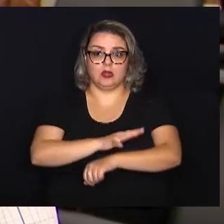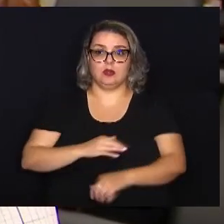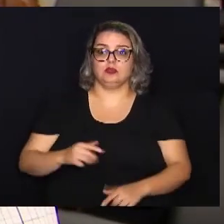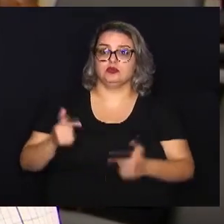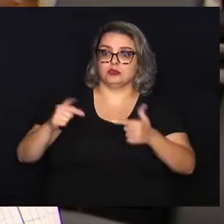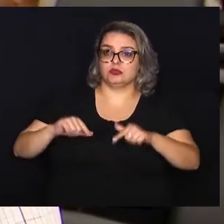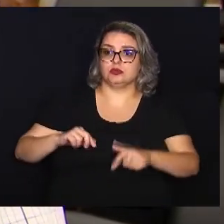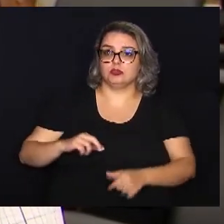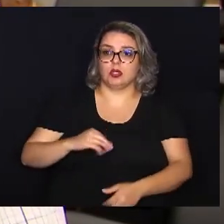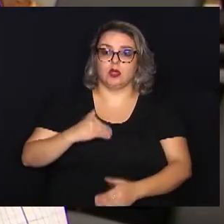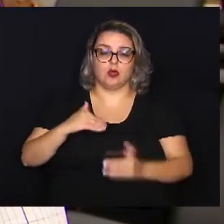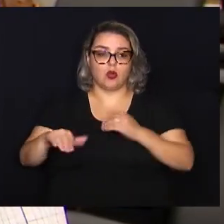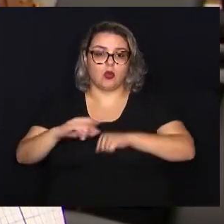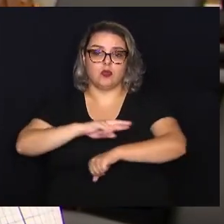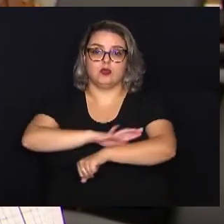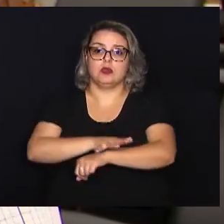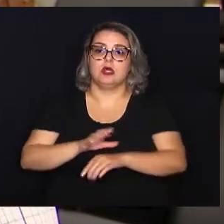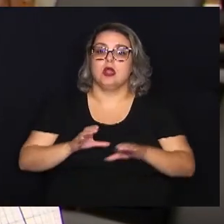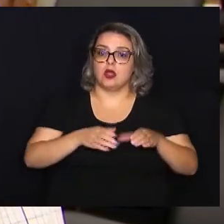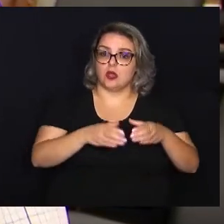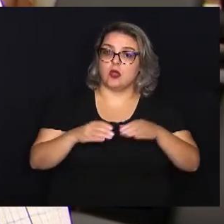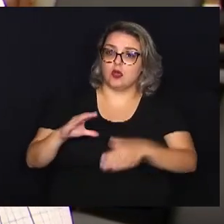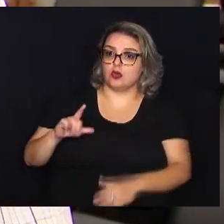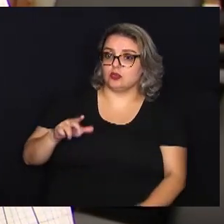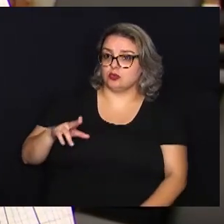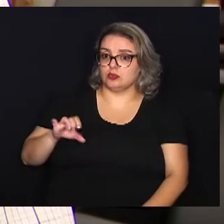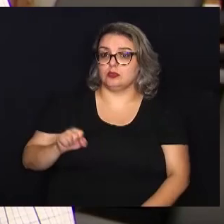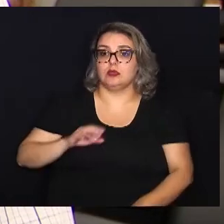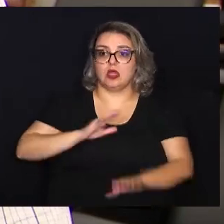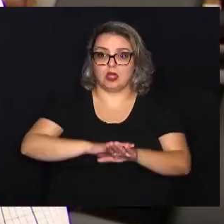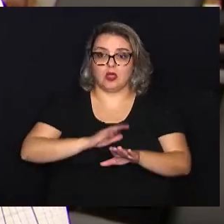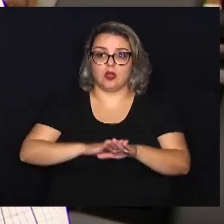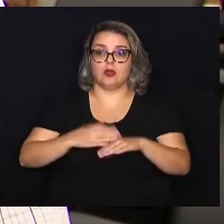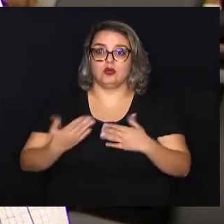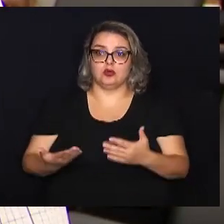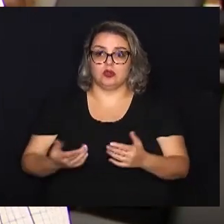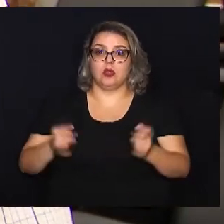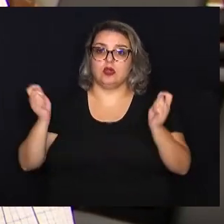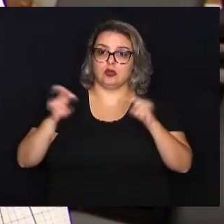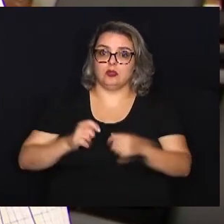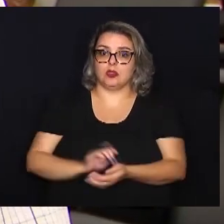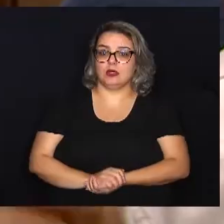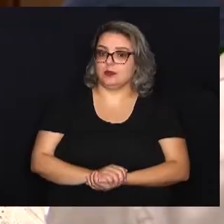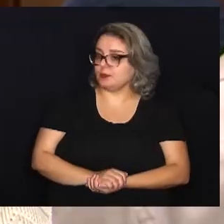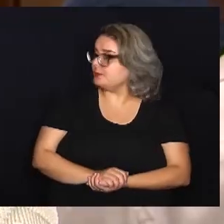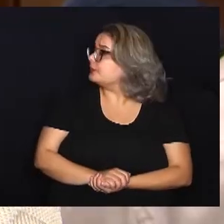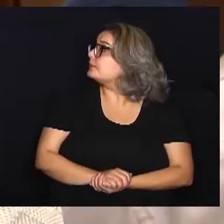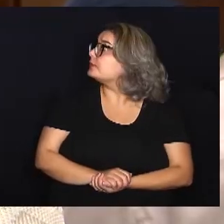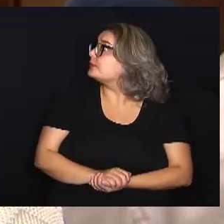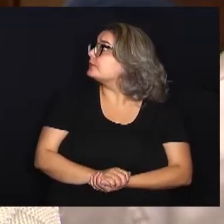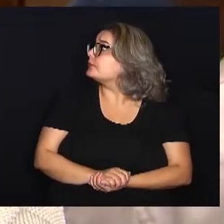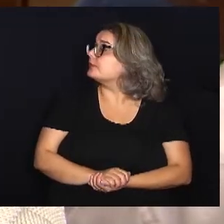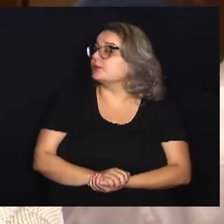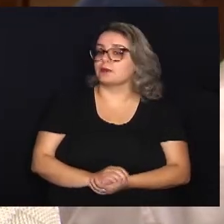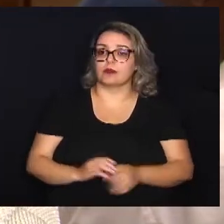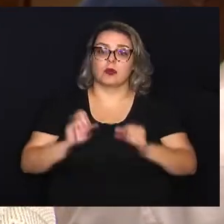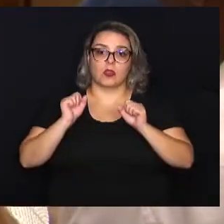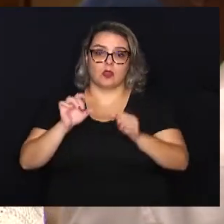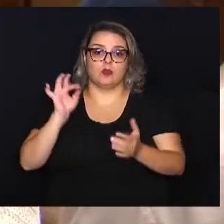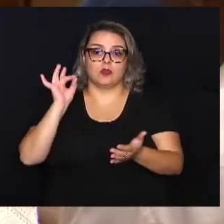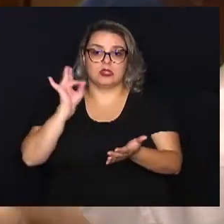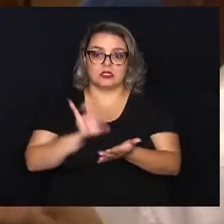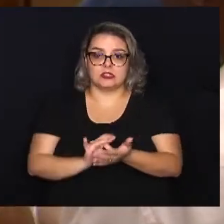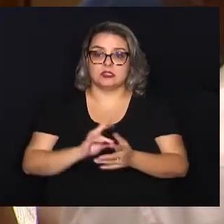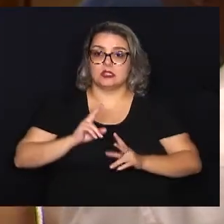espaço antirracista termos esse CL os clubes ativo e com potencial é para que eh possamos